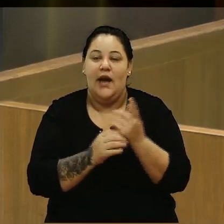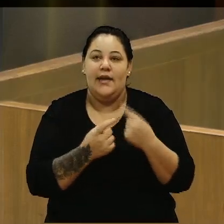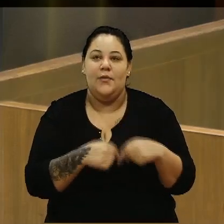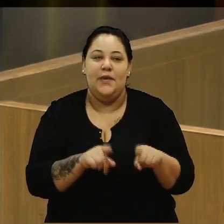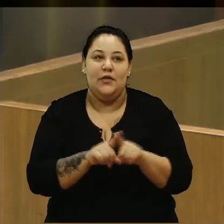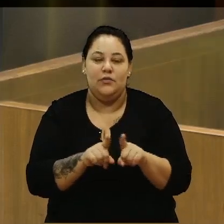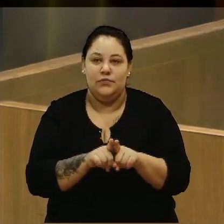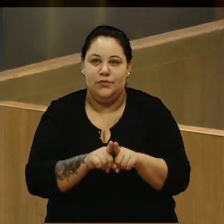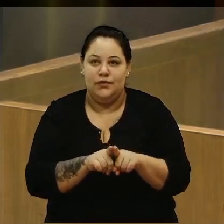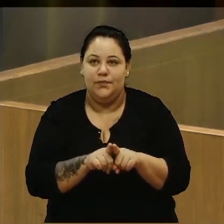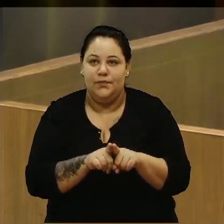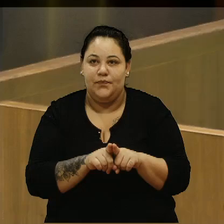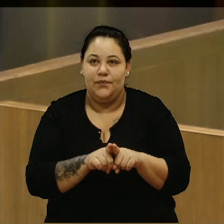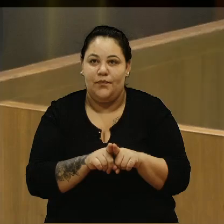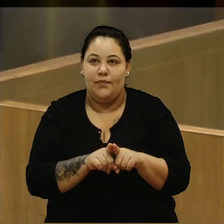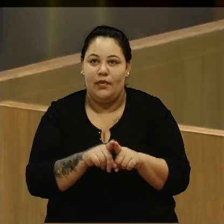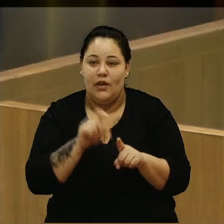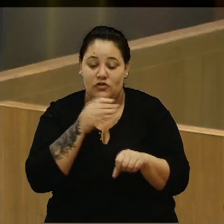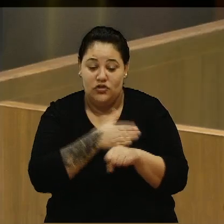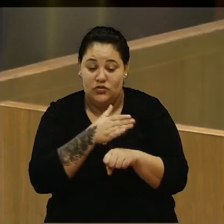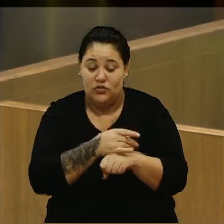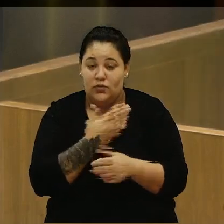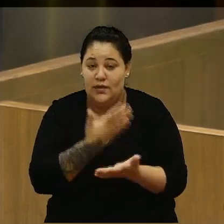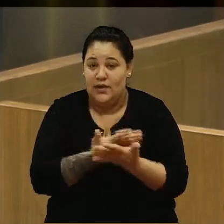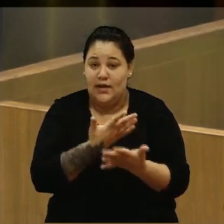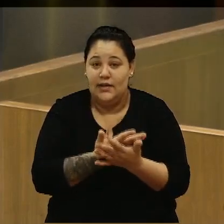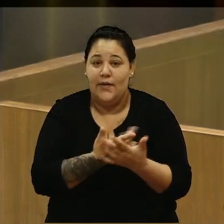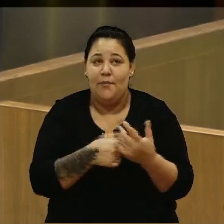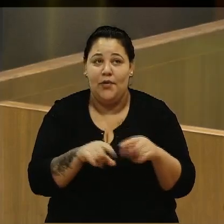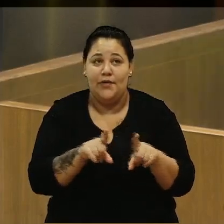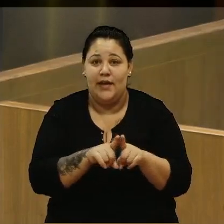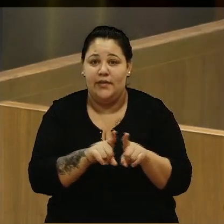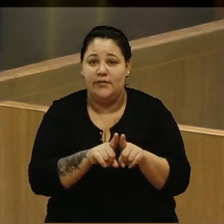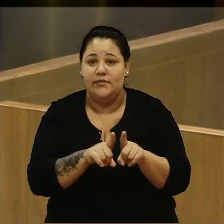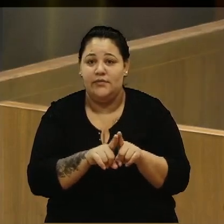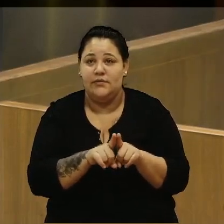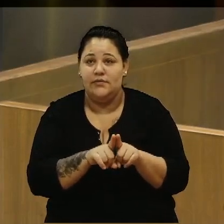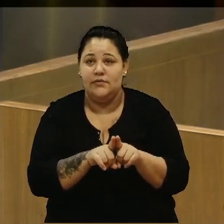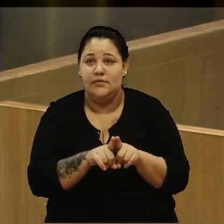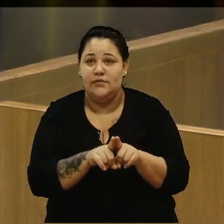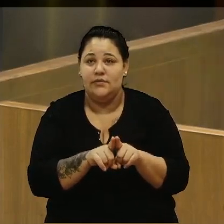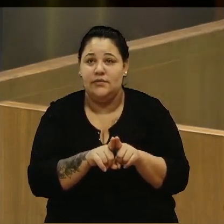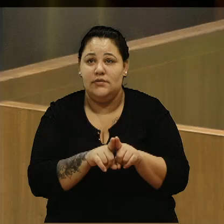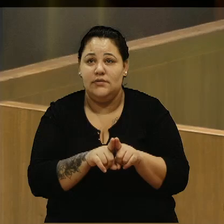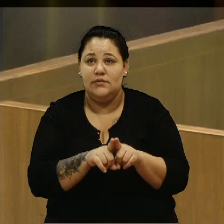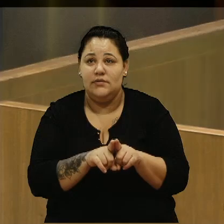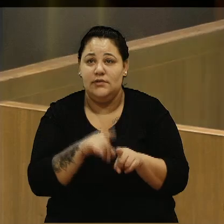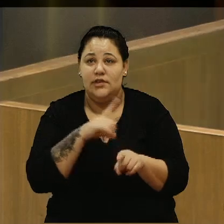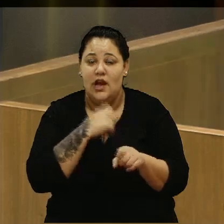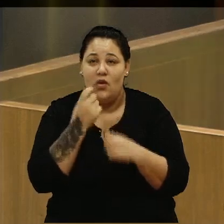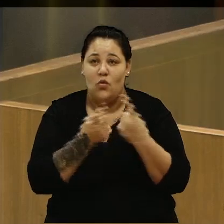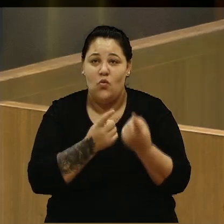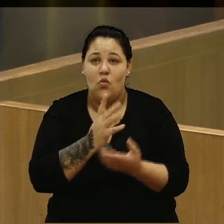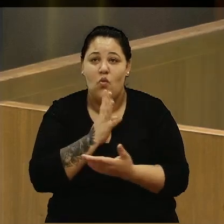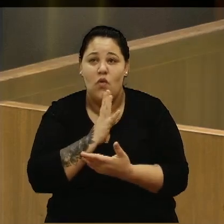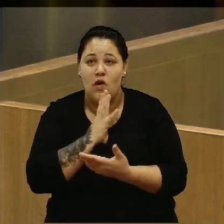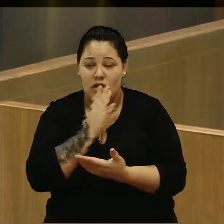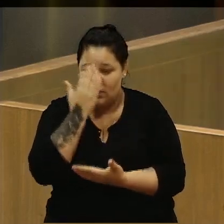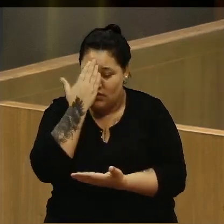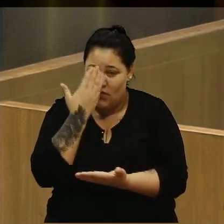está ali, e quem já entrou numa sala de aula, e mesmo quem não entrou, e que tem algum conhecido que